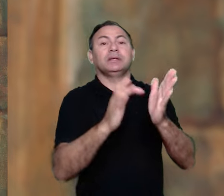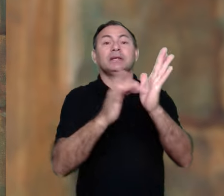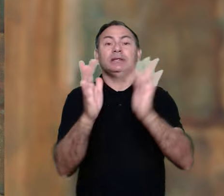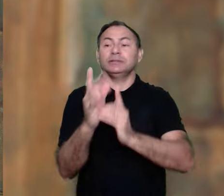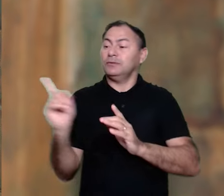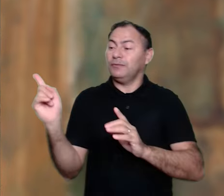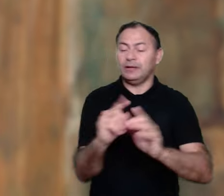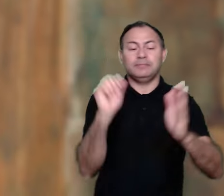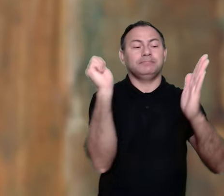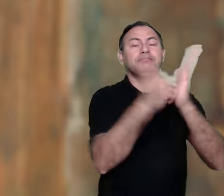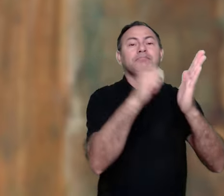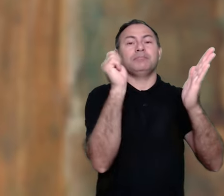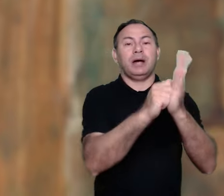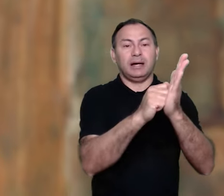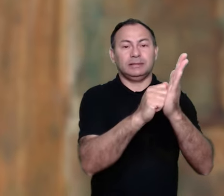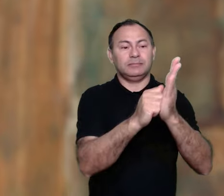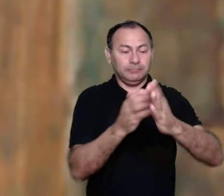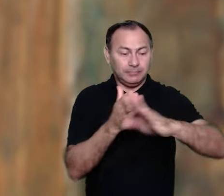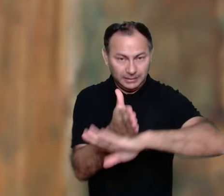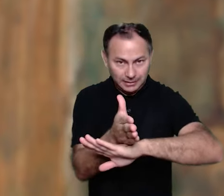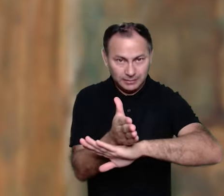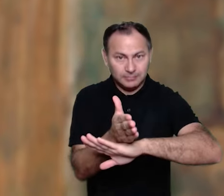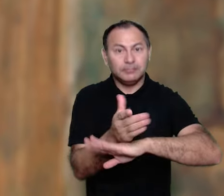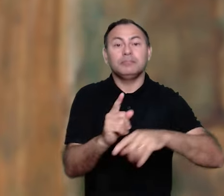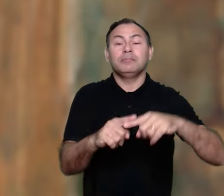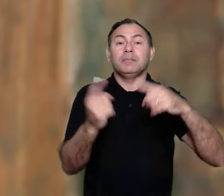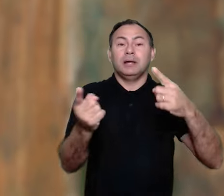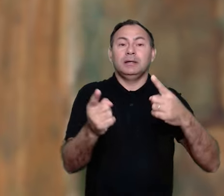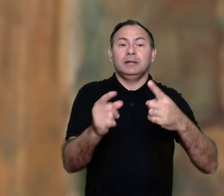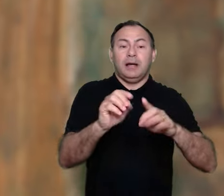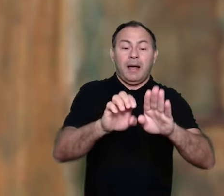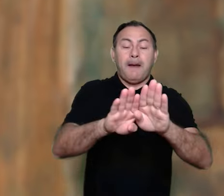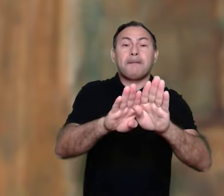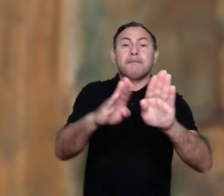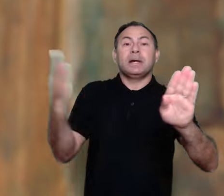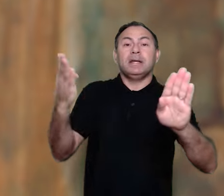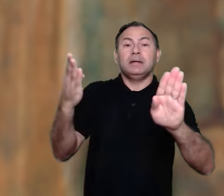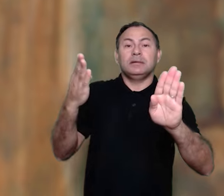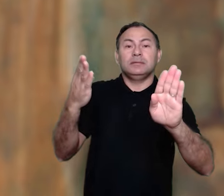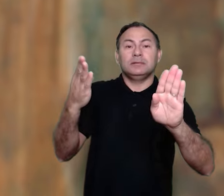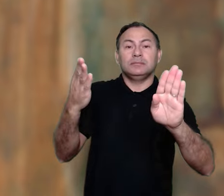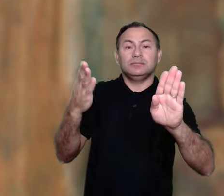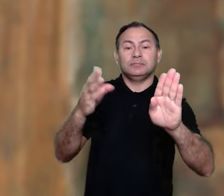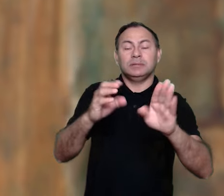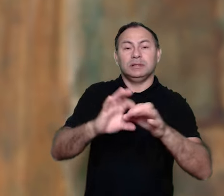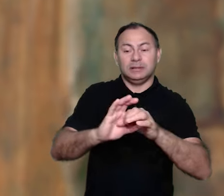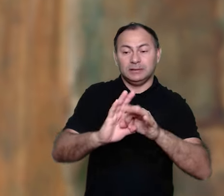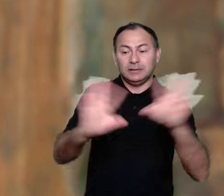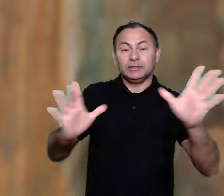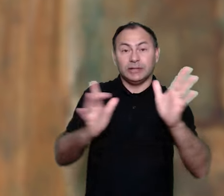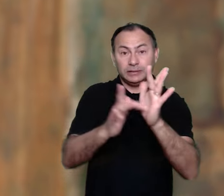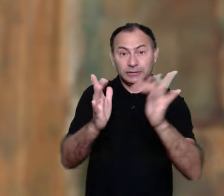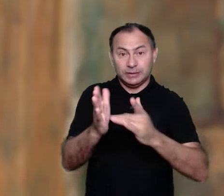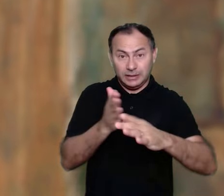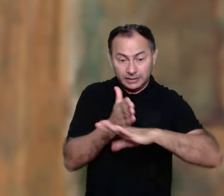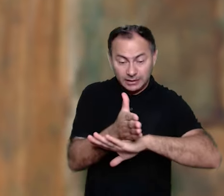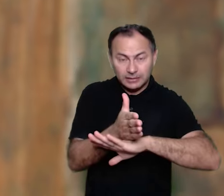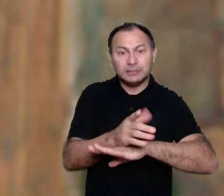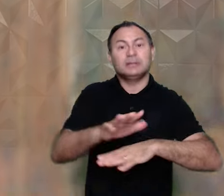Cristo, ele bate para entrar, mas abrir, deixar